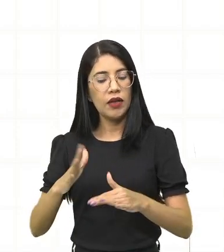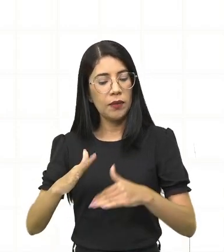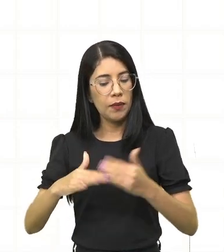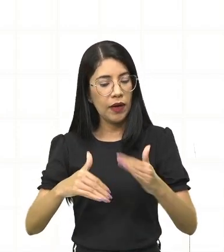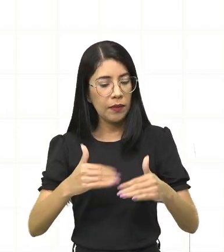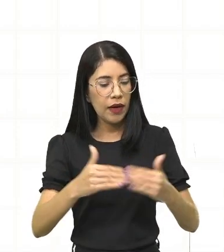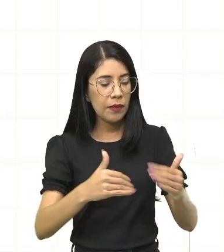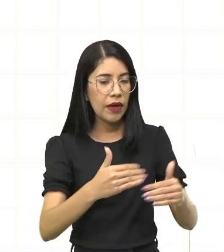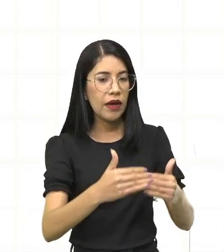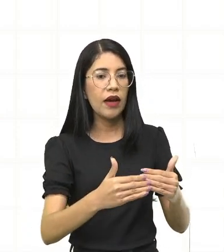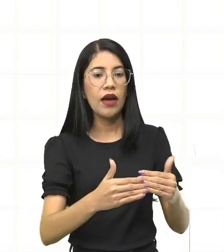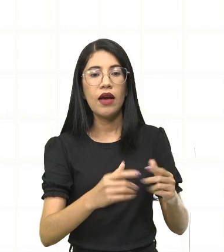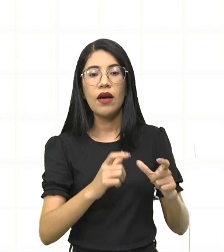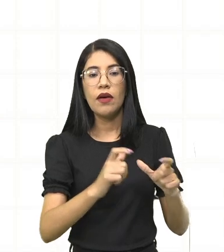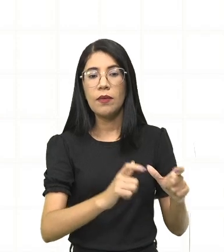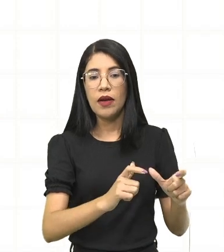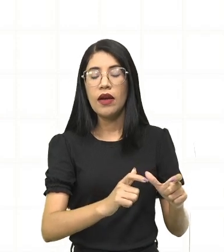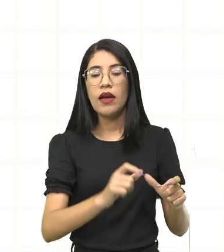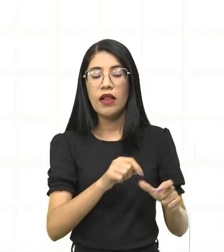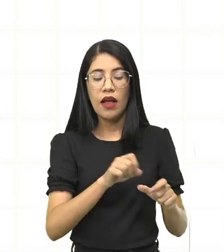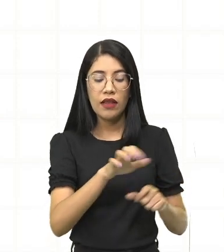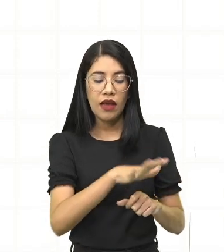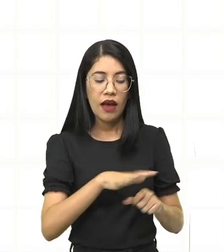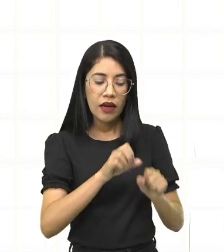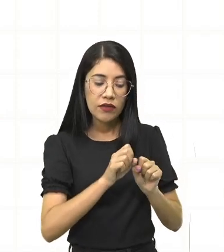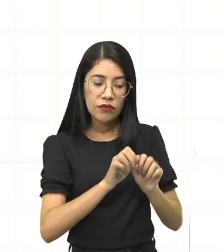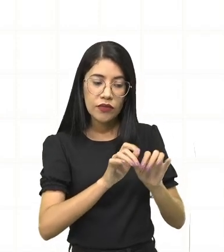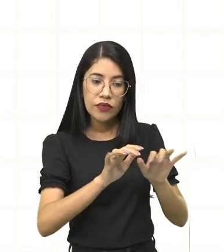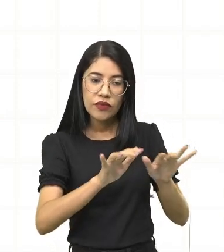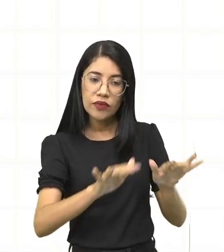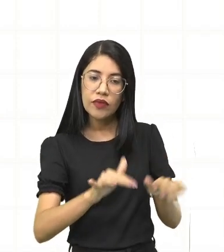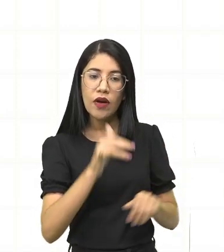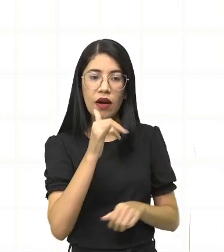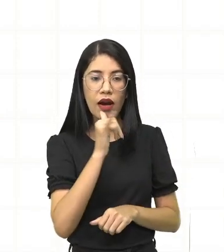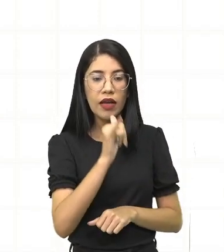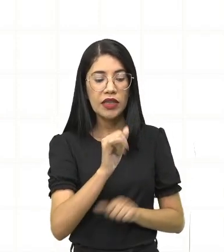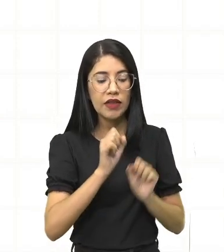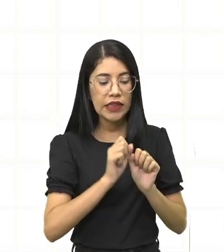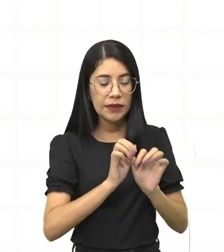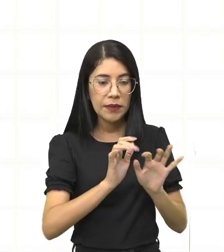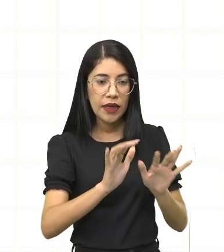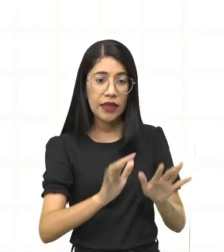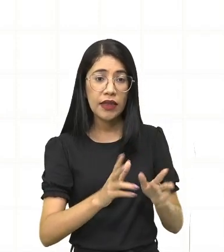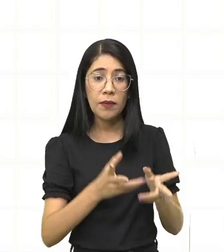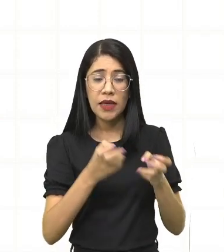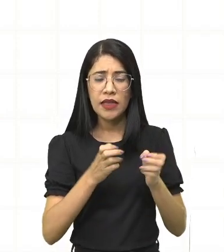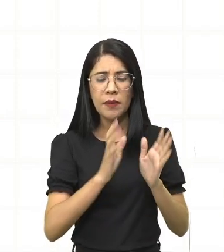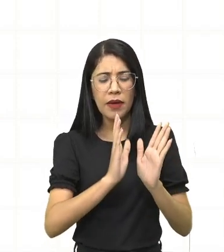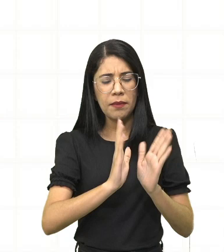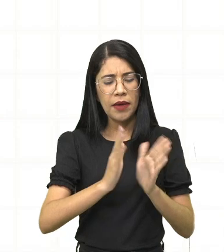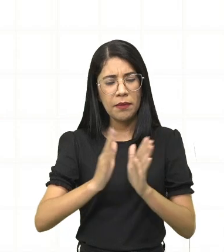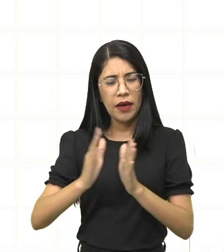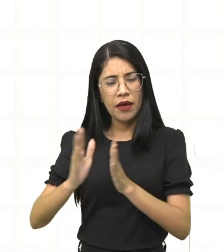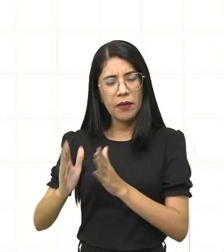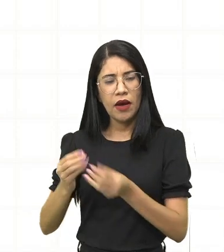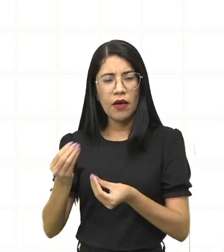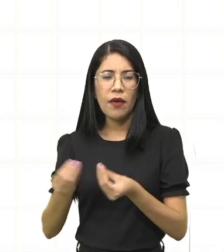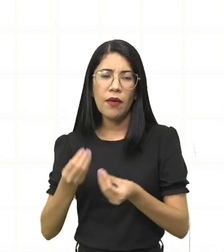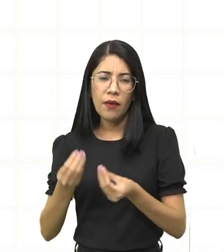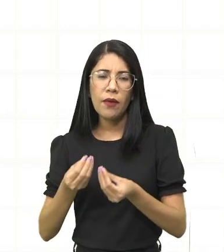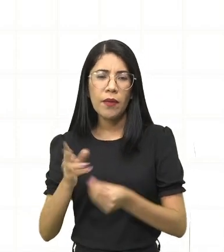processo até chegar às áreas de distribuição da energia. Então, vocês podem observar todas essas etapas aí do